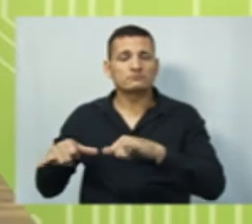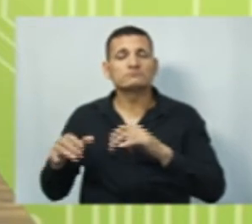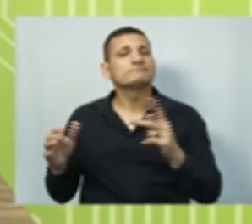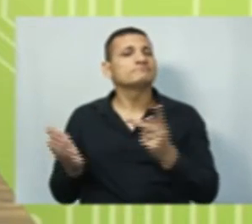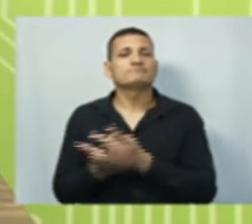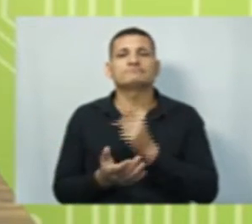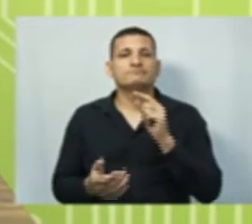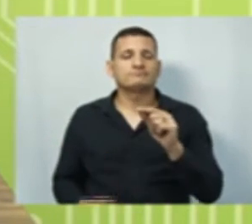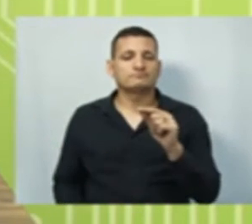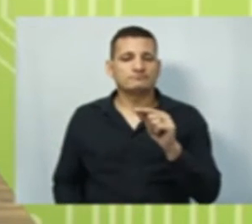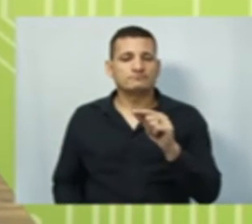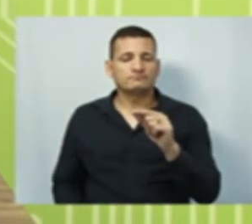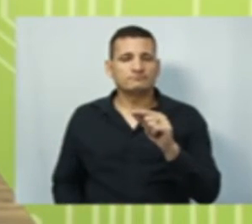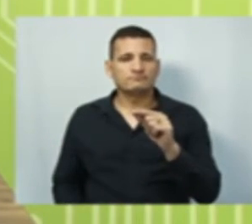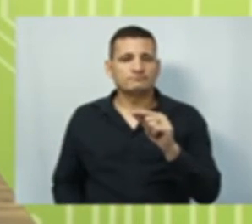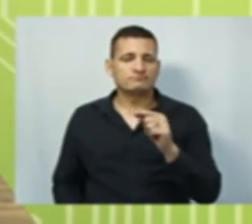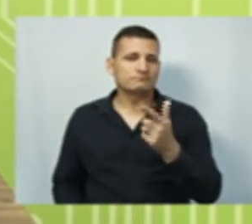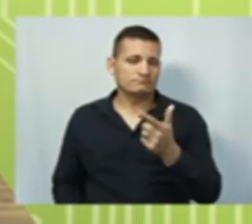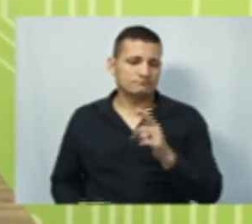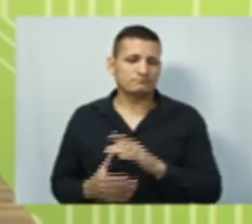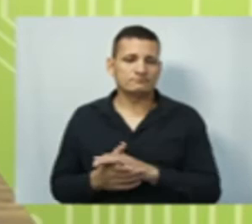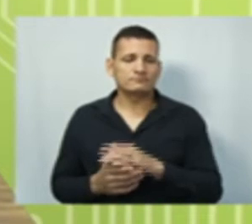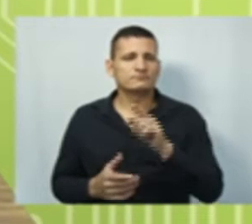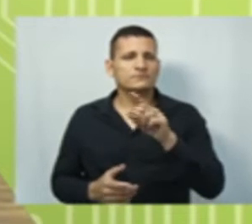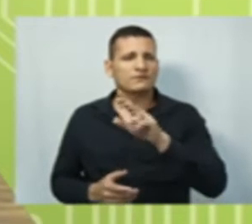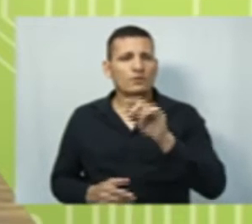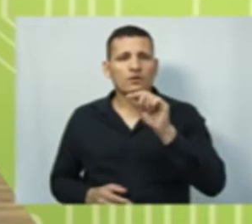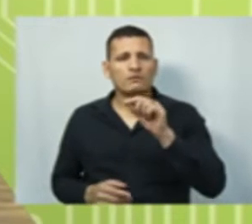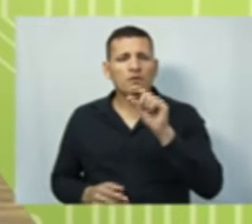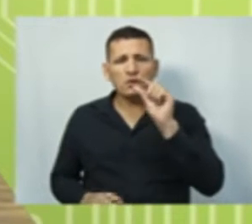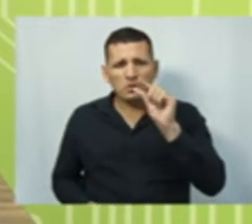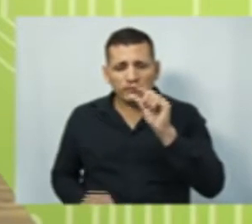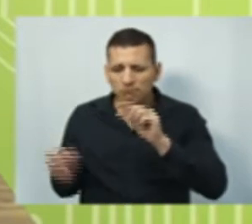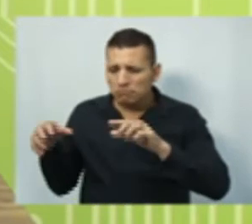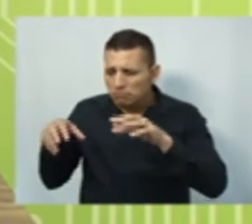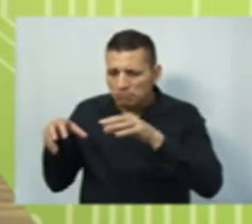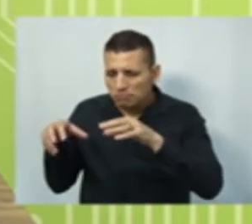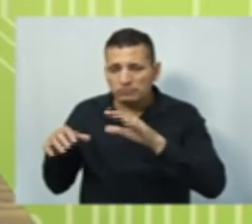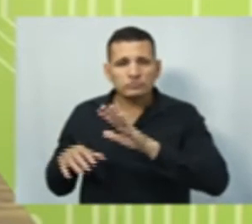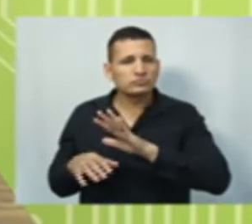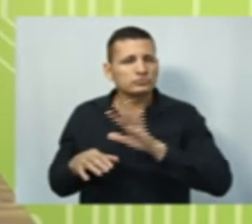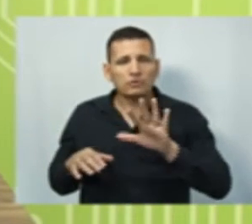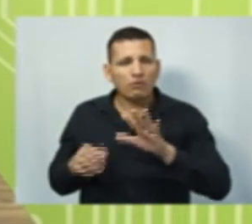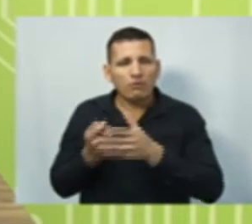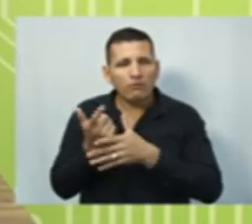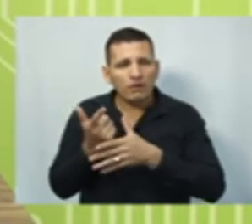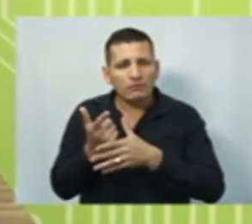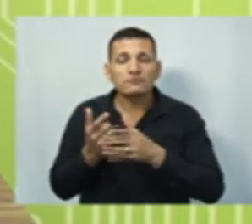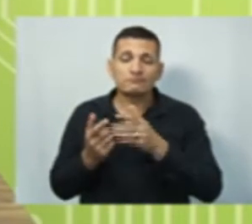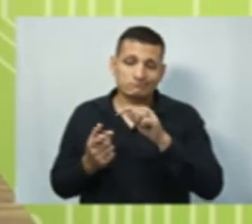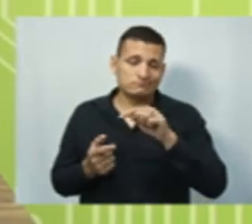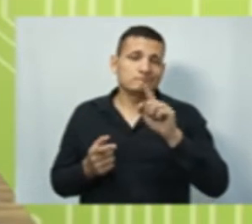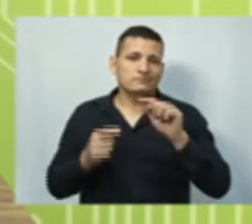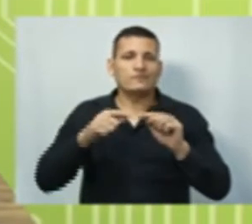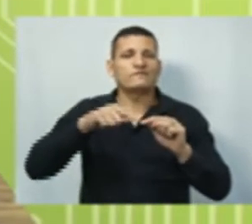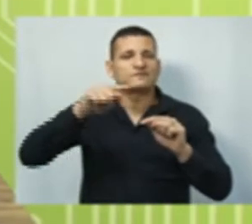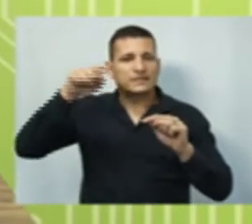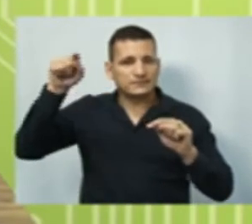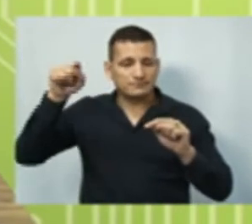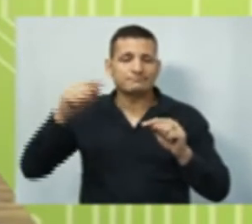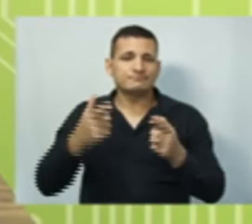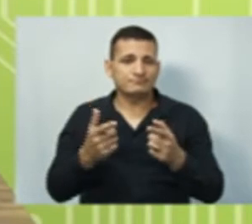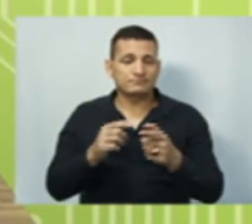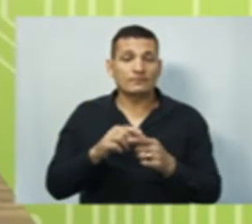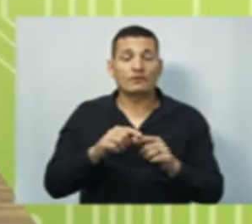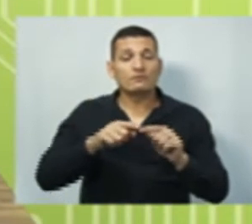acontecer? Provavelmente você vai levar menos bens para sua casa. Isso é a tradução da inflação. A inflação